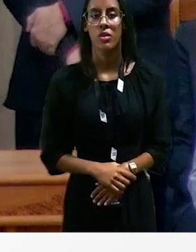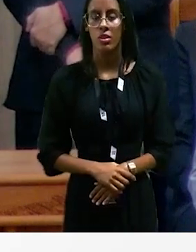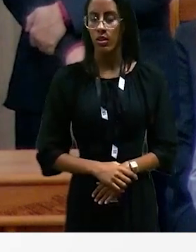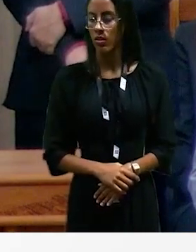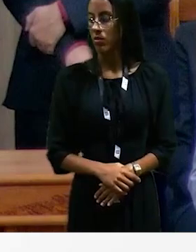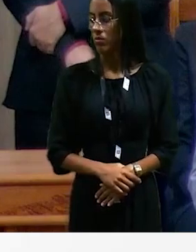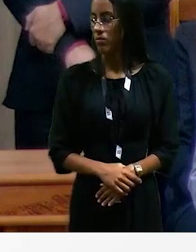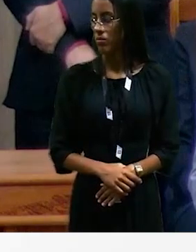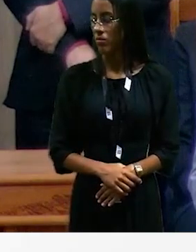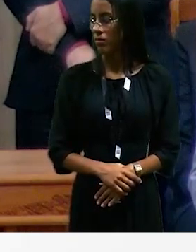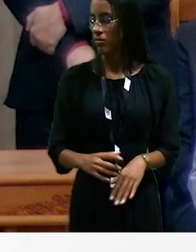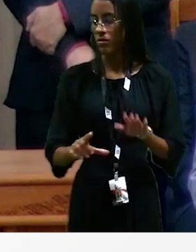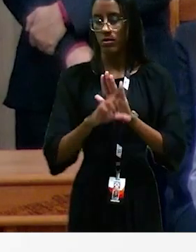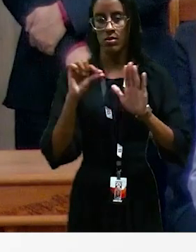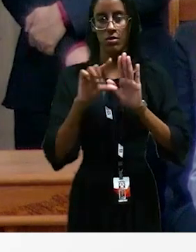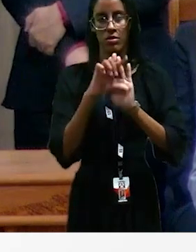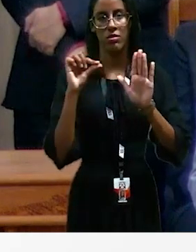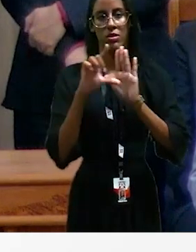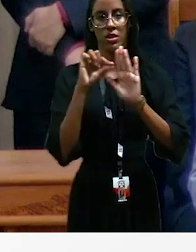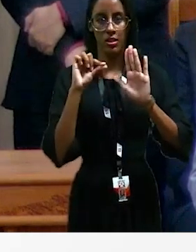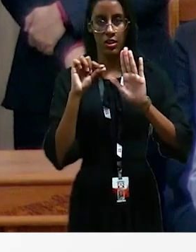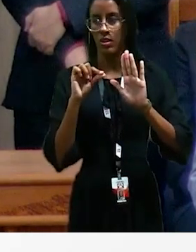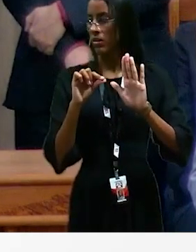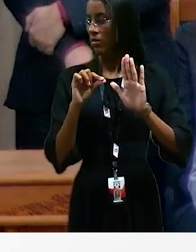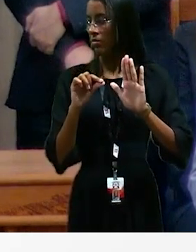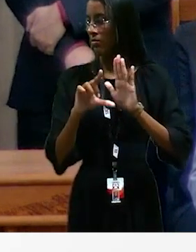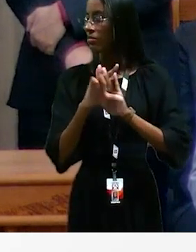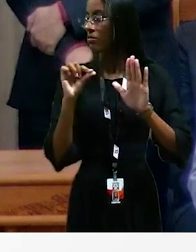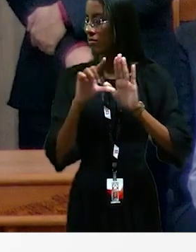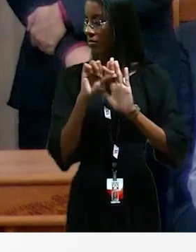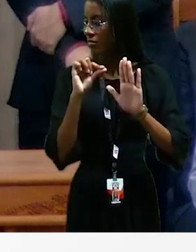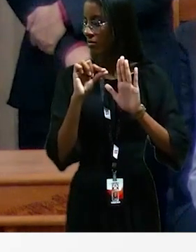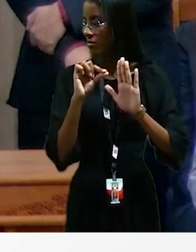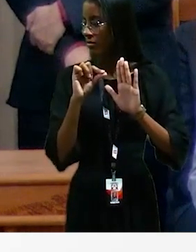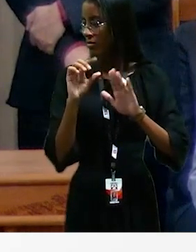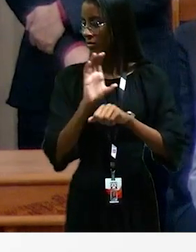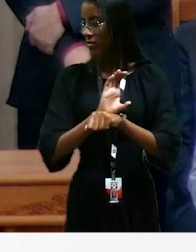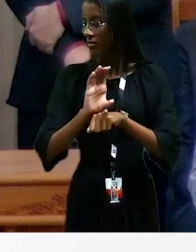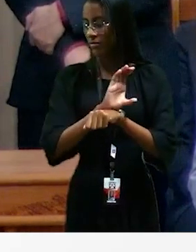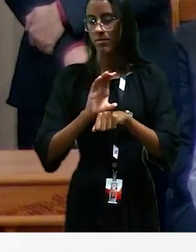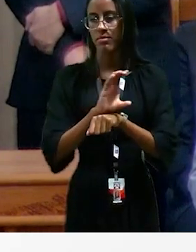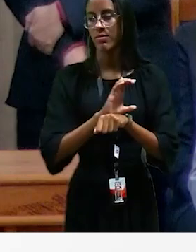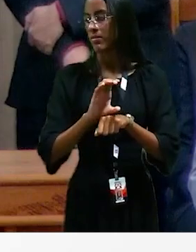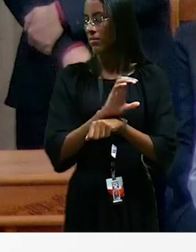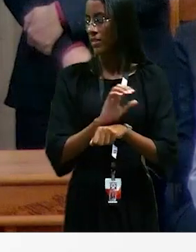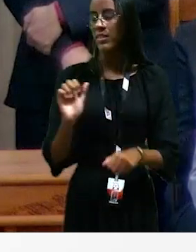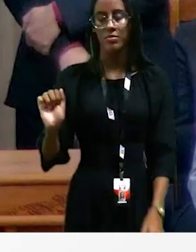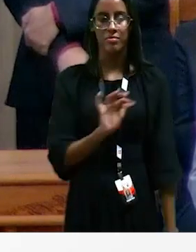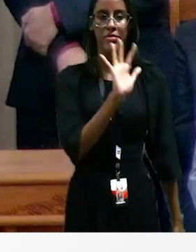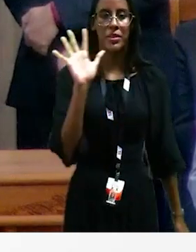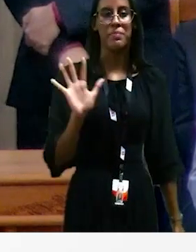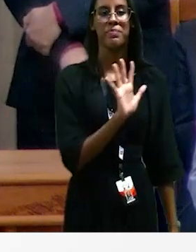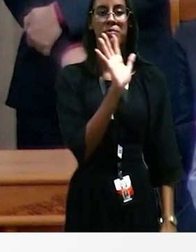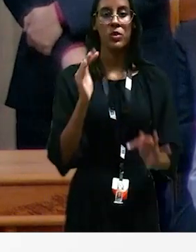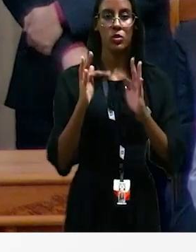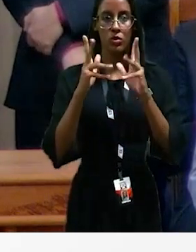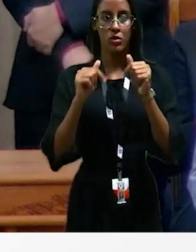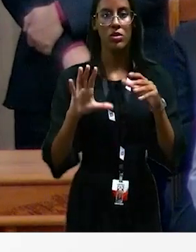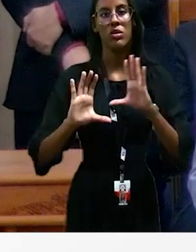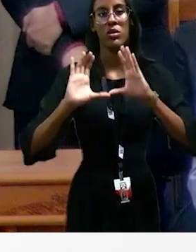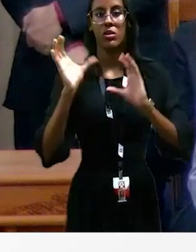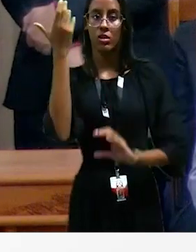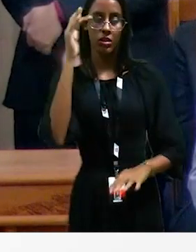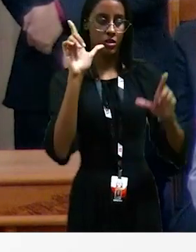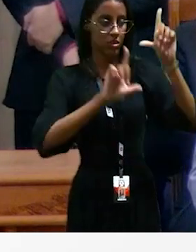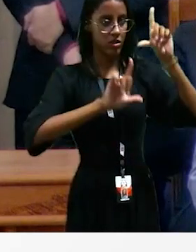federal tudo que eu vou dizer aqui foi o que eu disse lá na TV Mirante mas vocês só ouvir um segundo